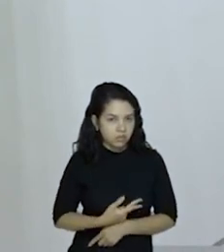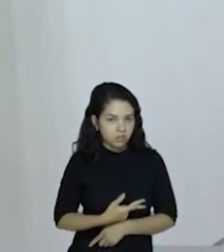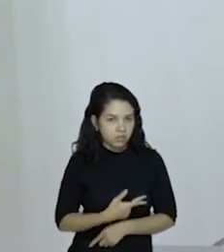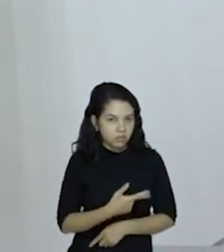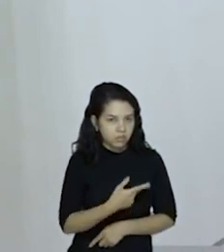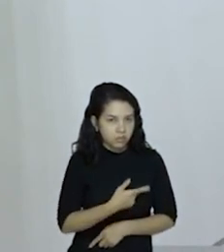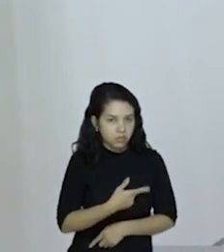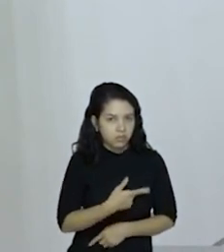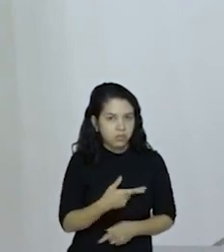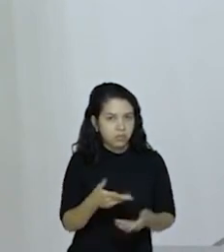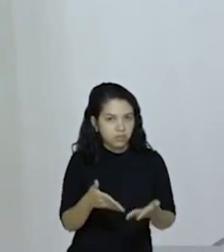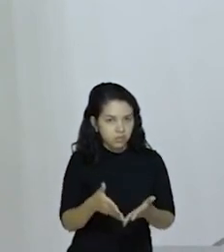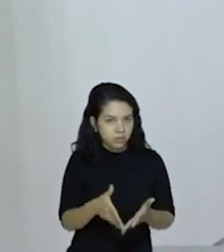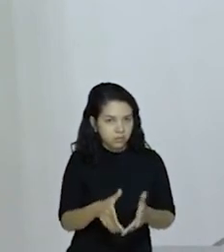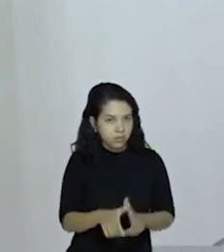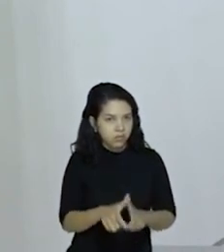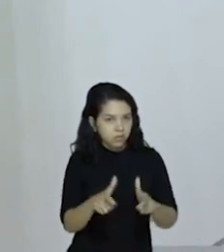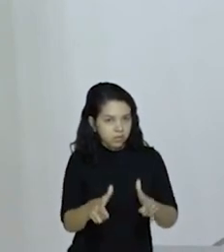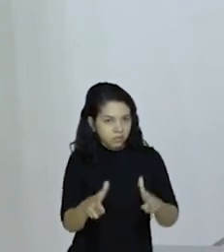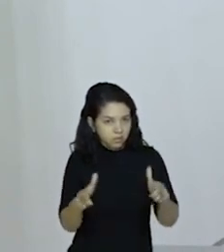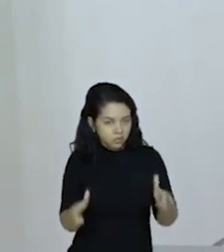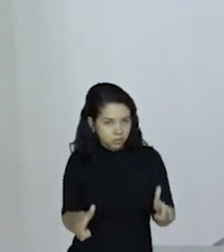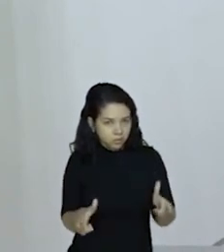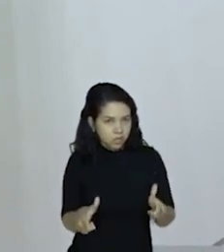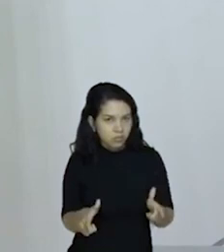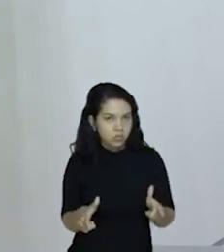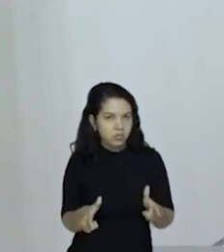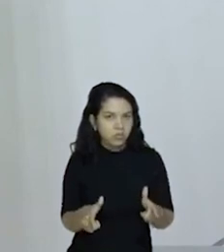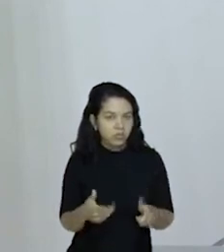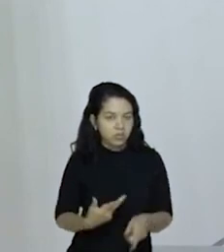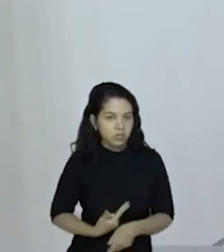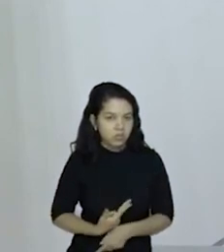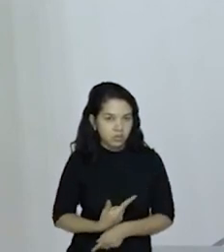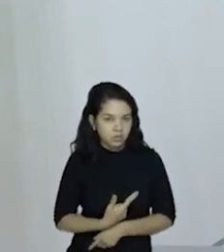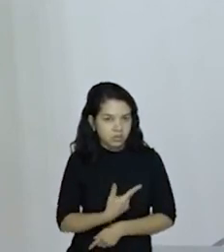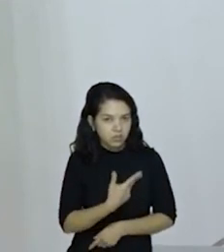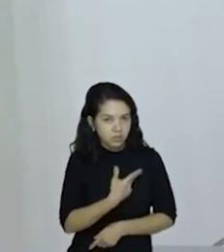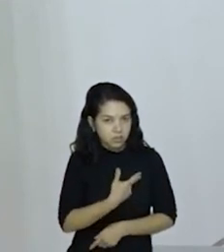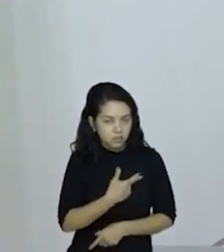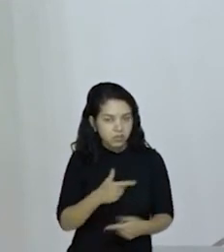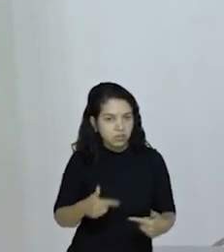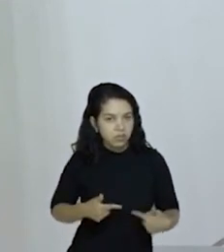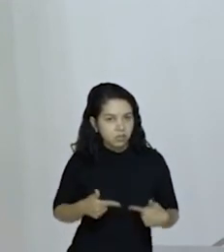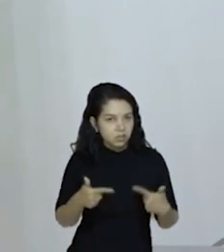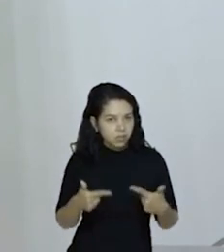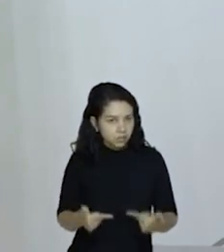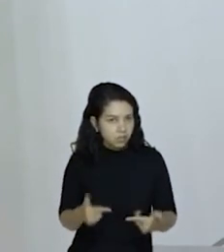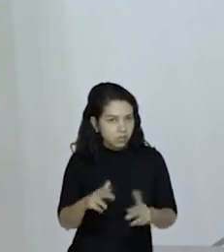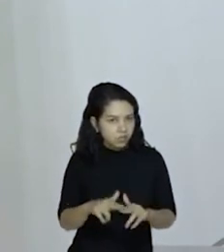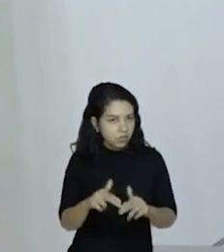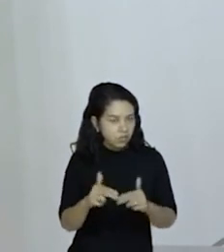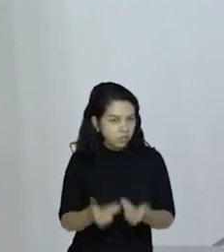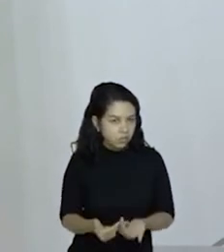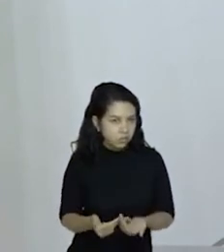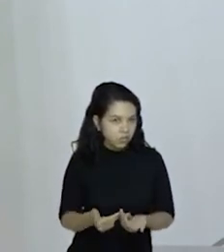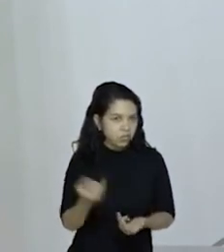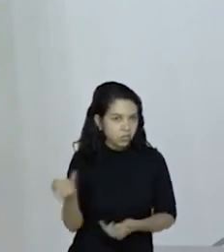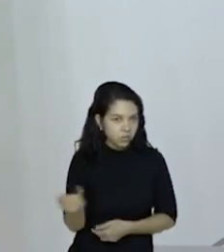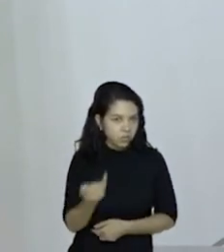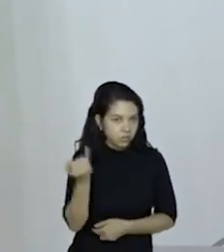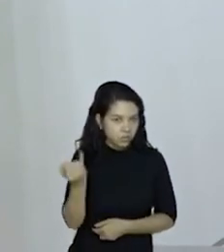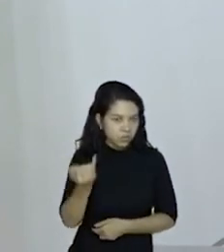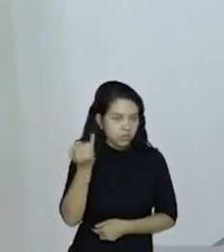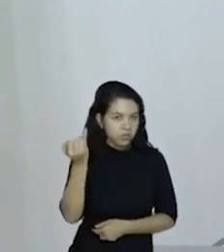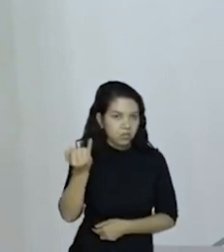oferta vai ampliar principalmente os procedimentos cirúrgicos. Essa iniciativa, portanto, é muito importante. Eu